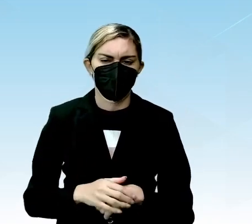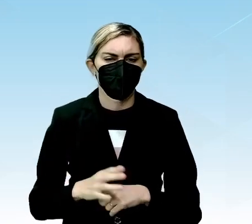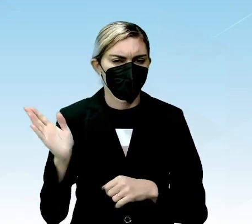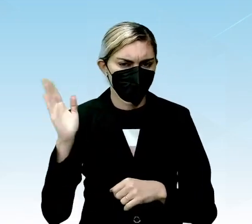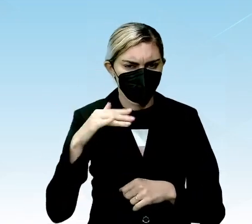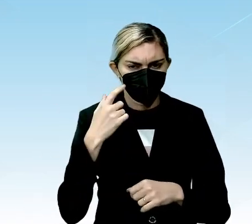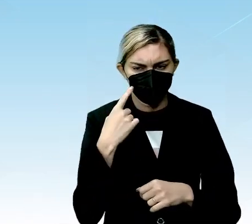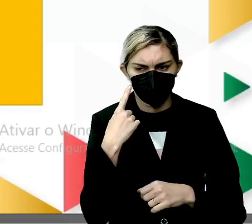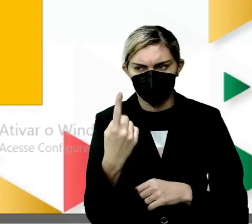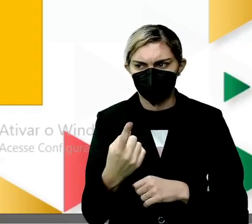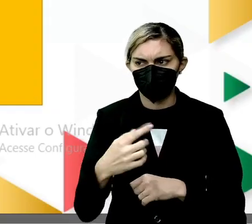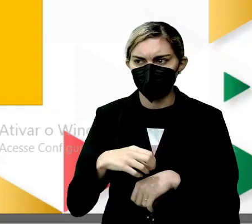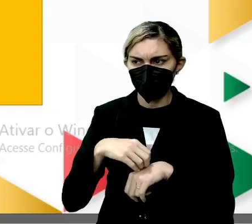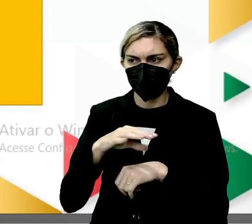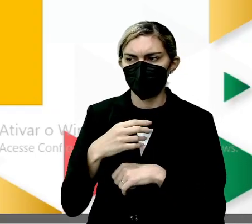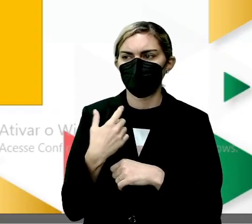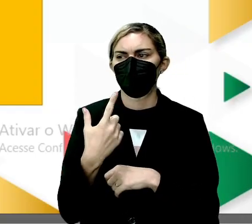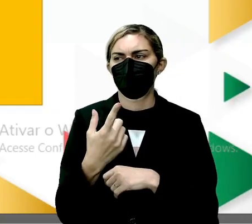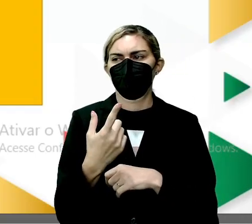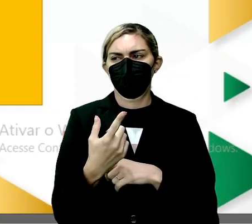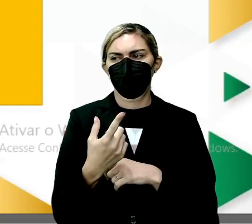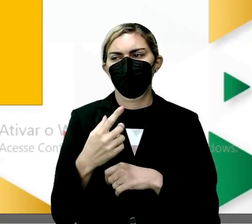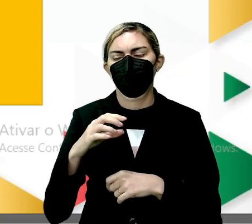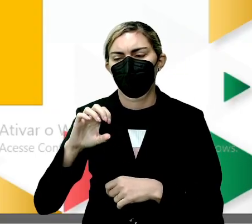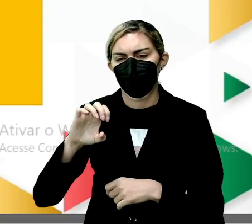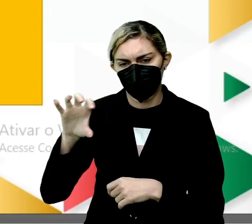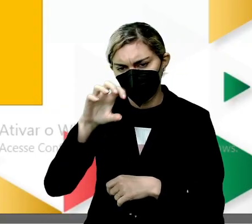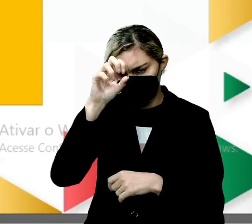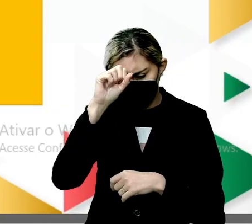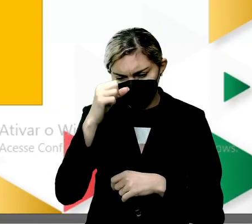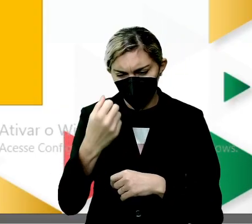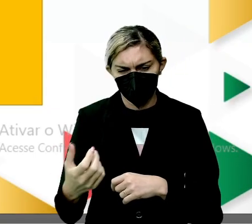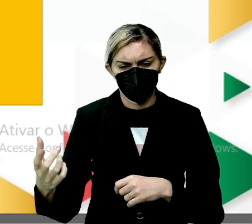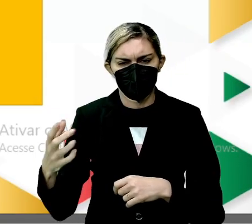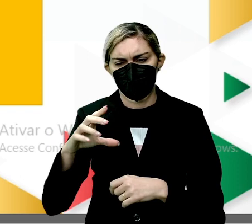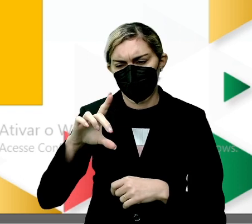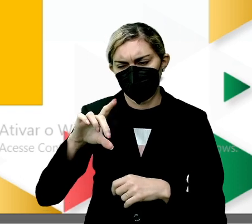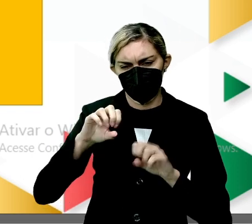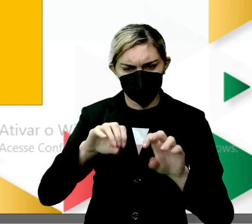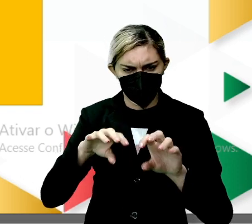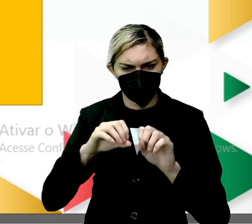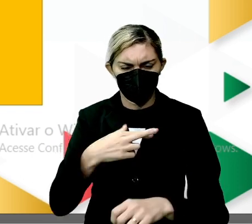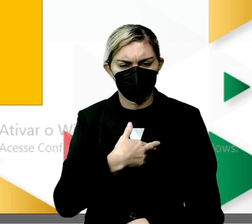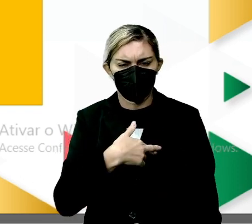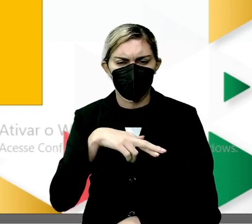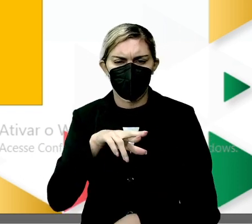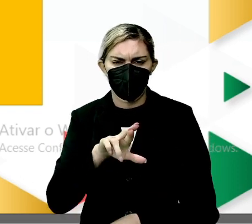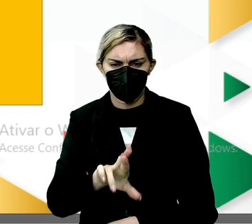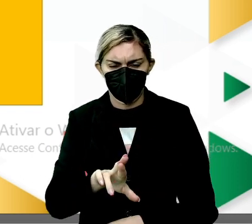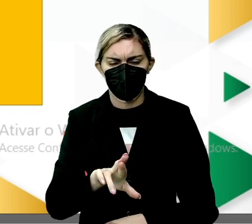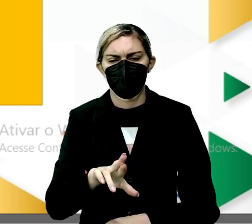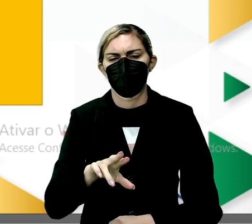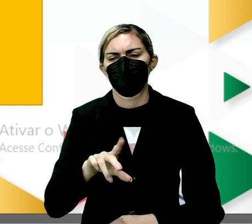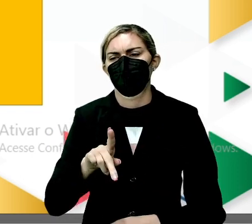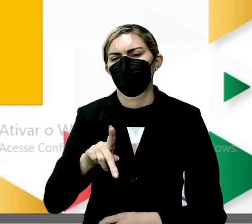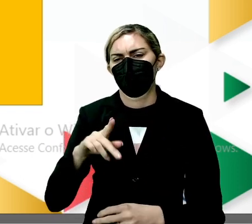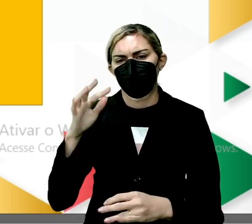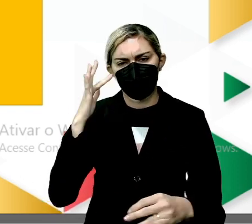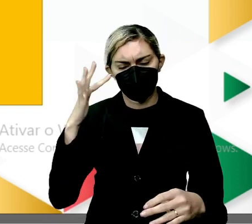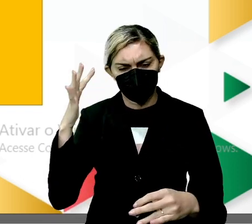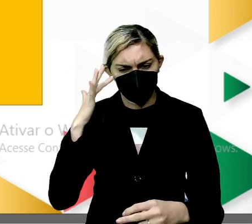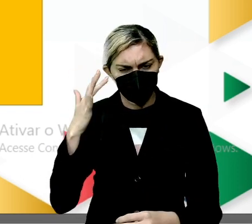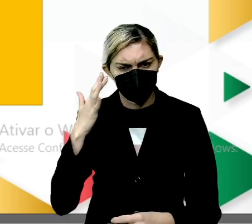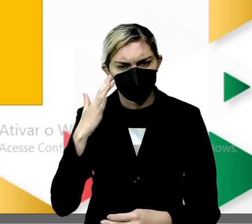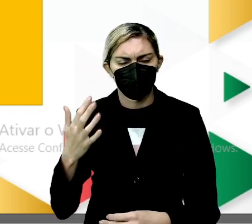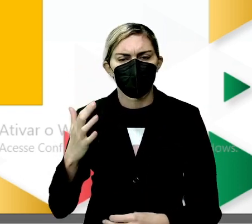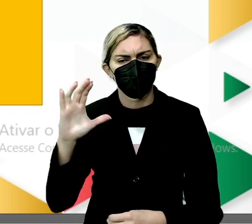Vamos ver, vamos lá, acompanhem comigo. Espiritismo é uma doutrina religiosa de cunho filosófico